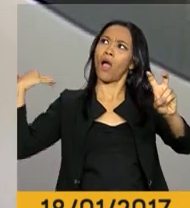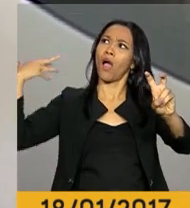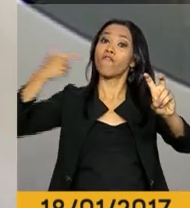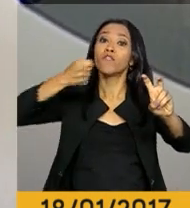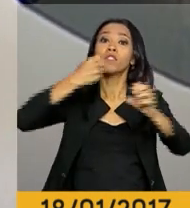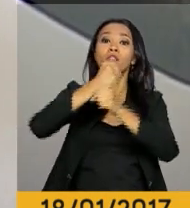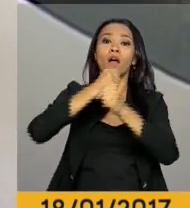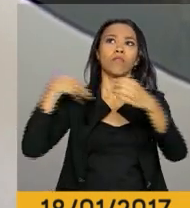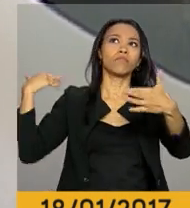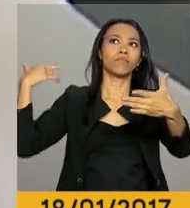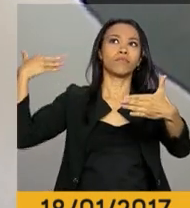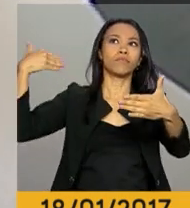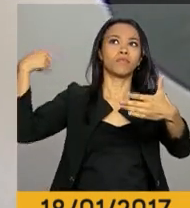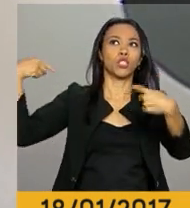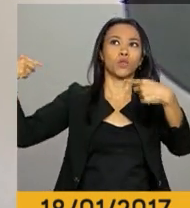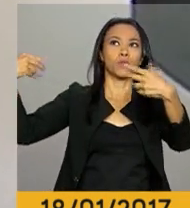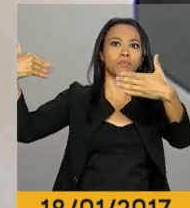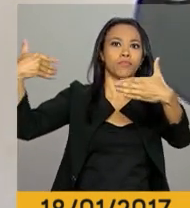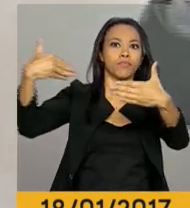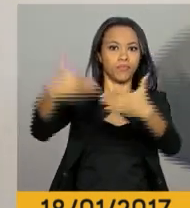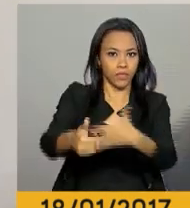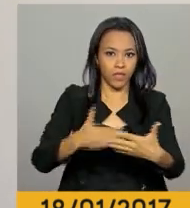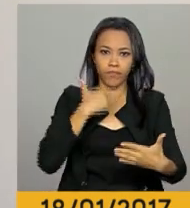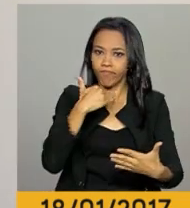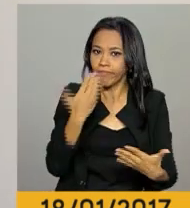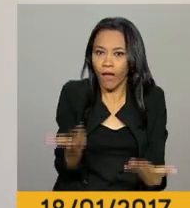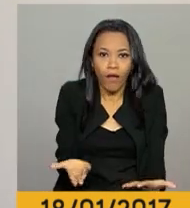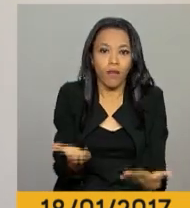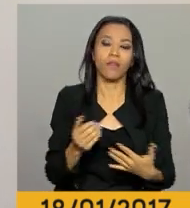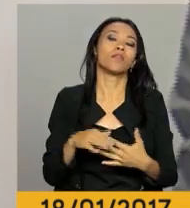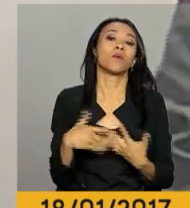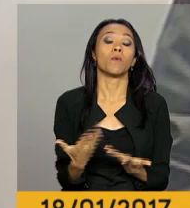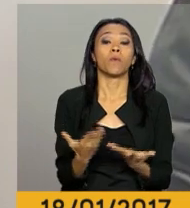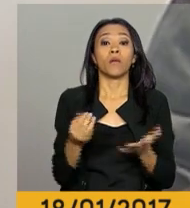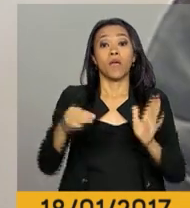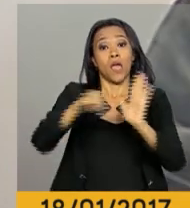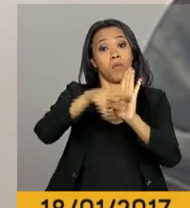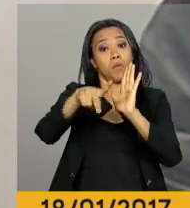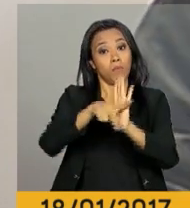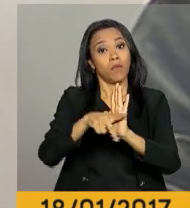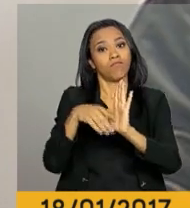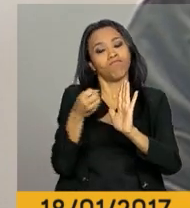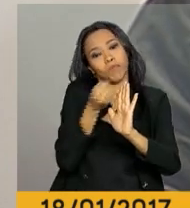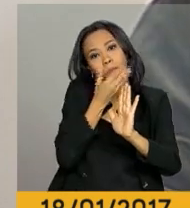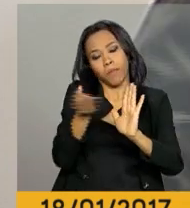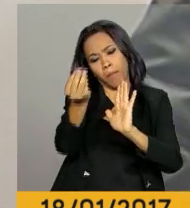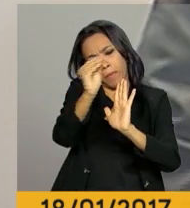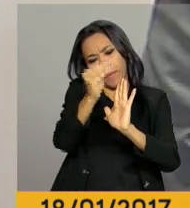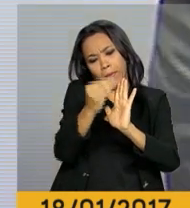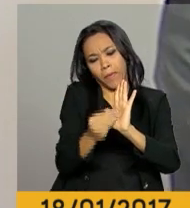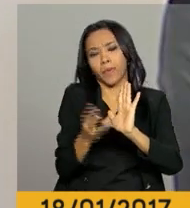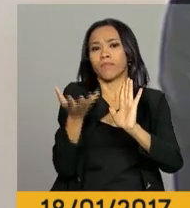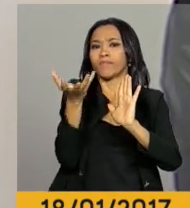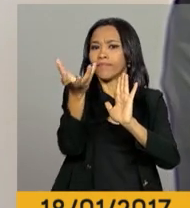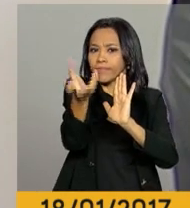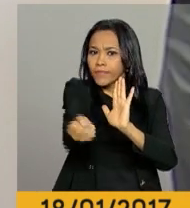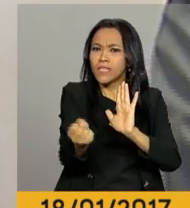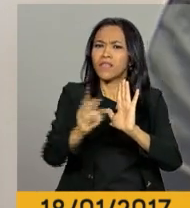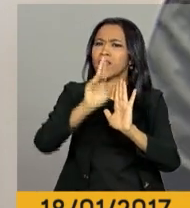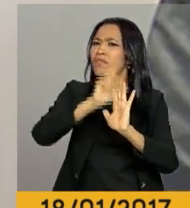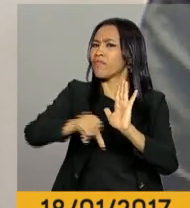há 20 anos e olhe os preceitos da Medida Provisória não fizeram mais do que acolher aquilo que está em vários